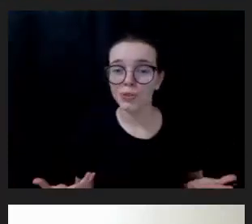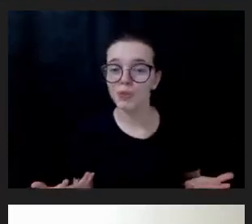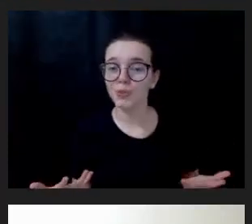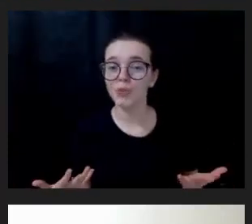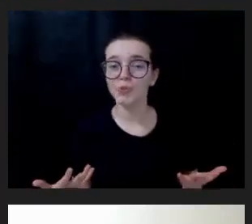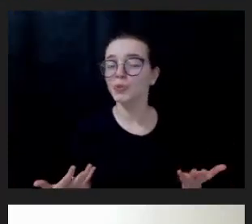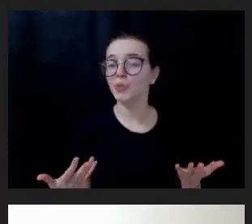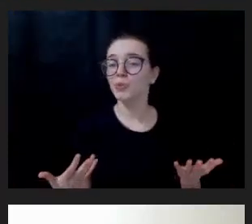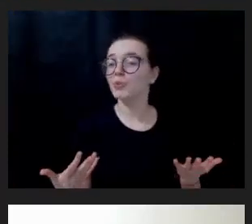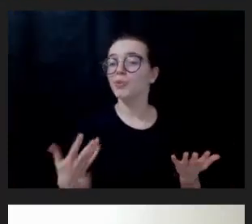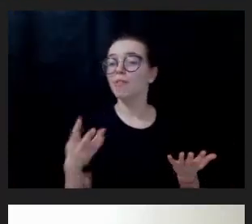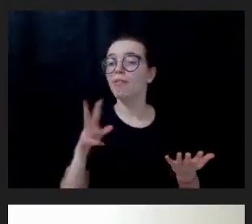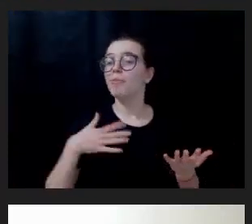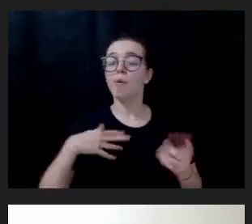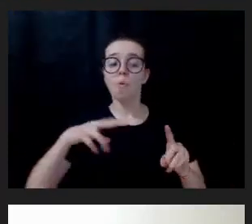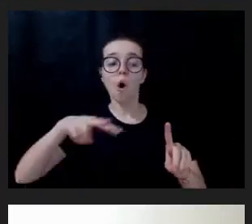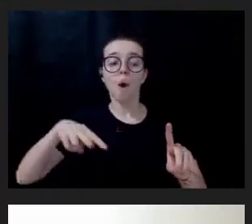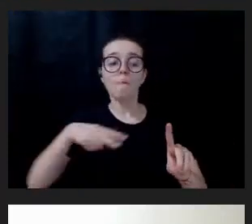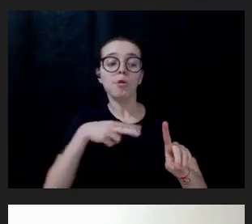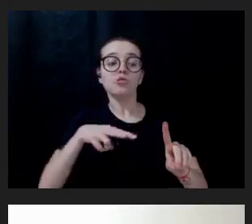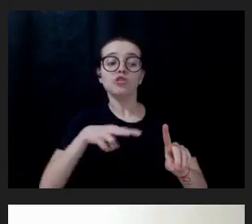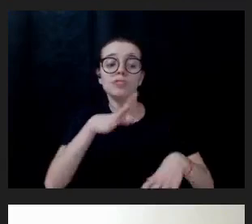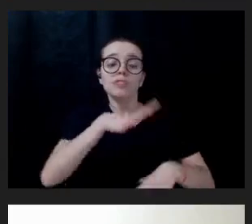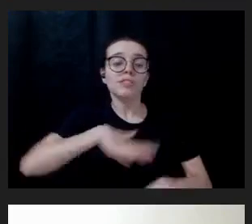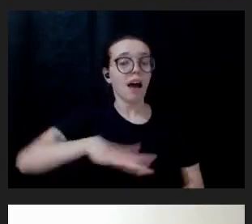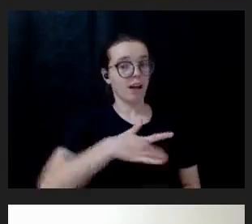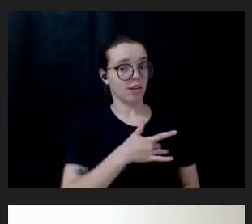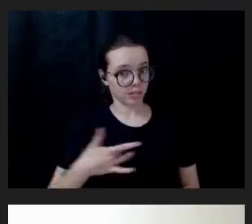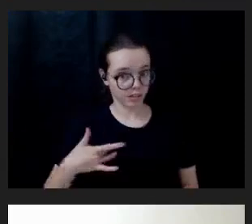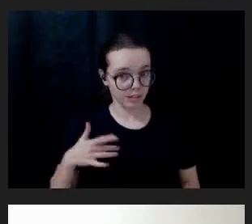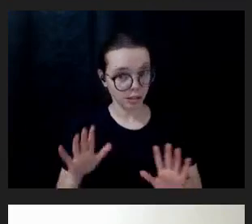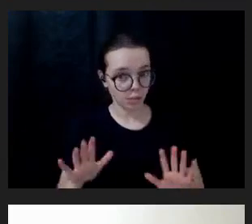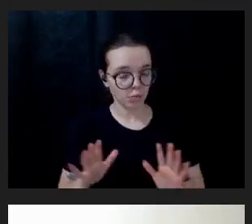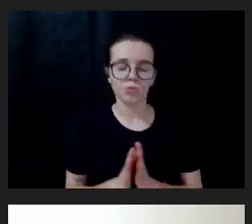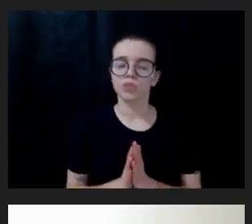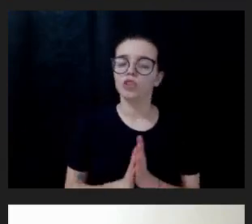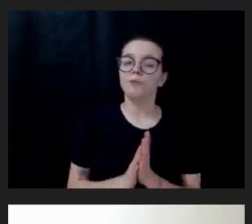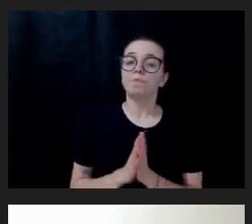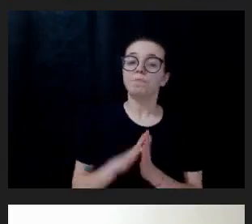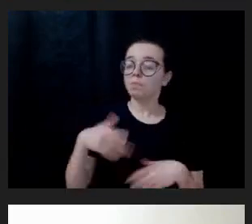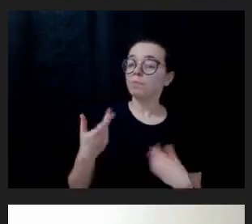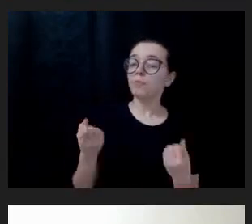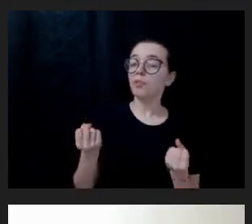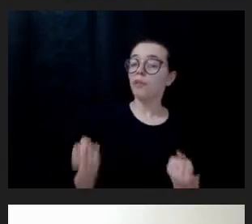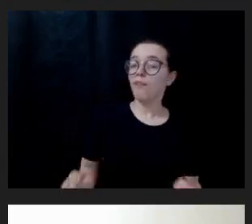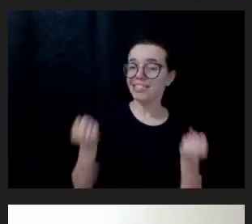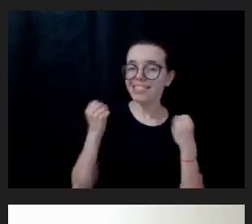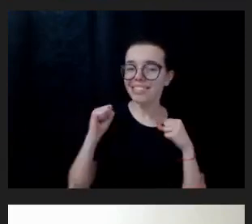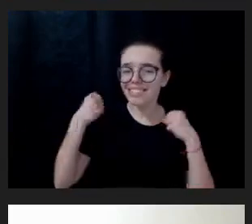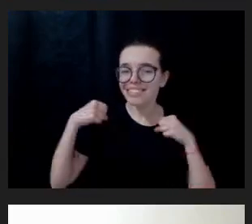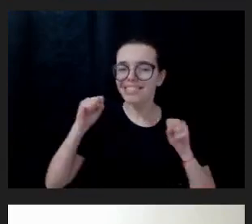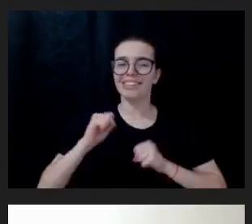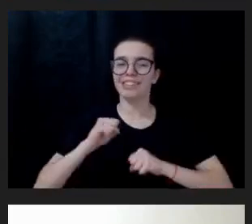do ponto de vista maior, né? Então, o exercício físico ele tem que ser